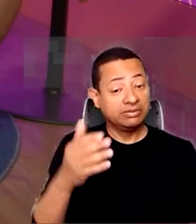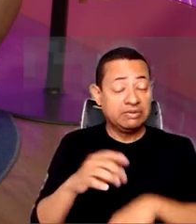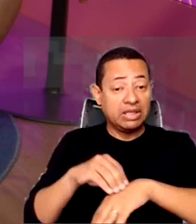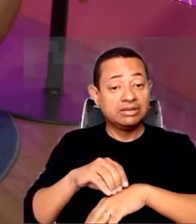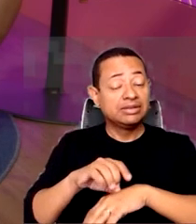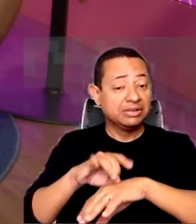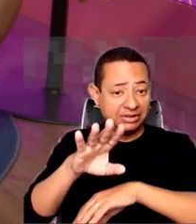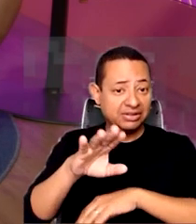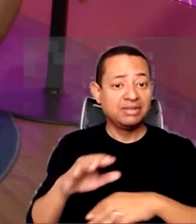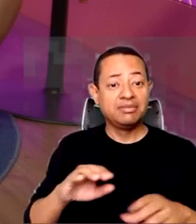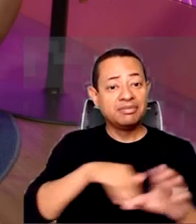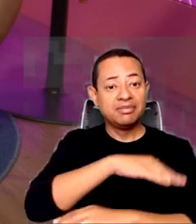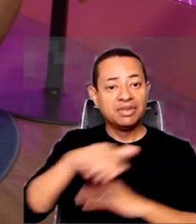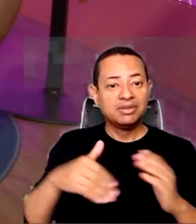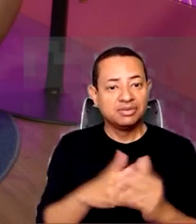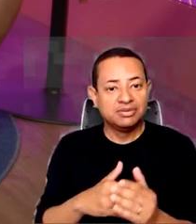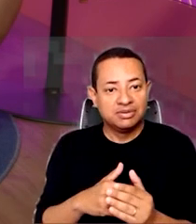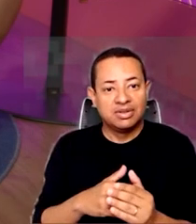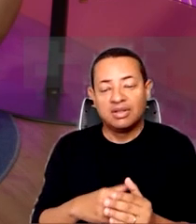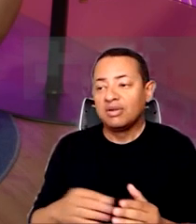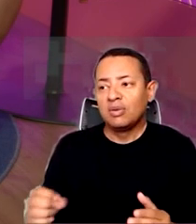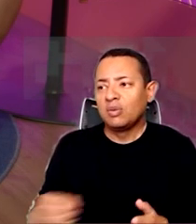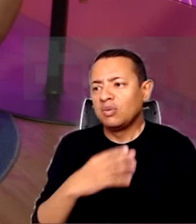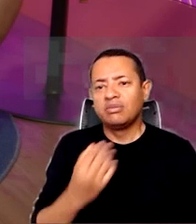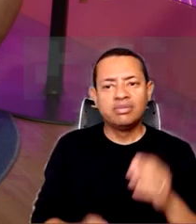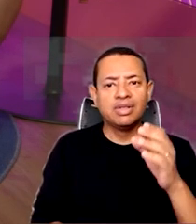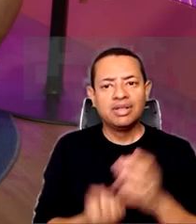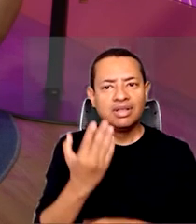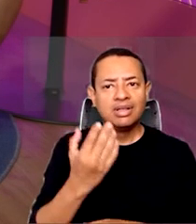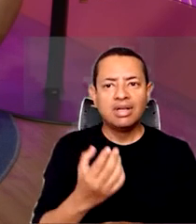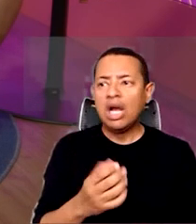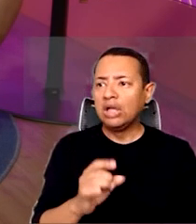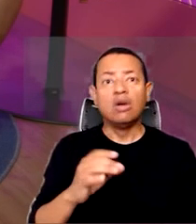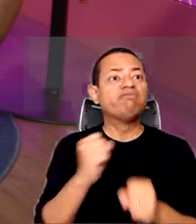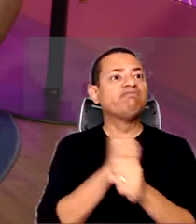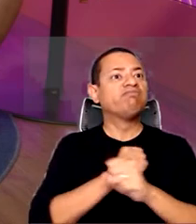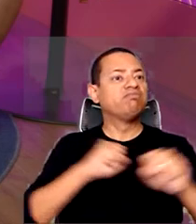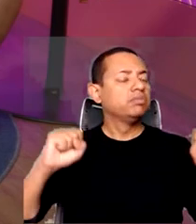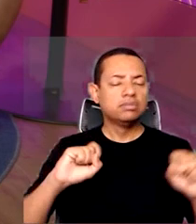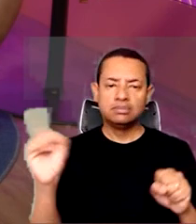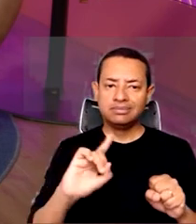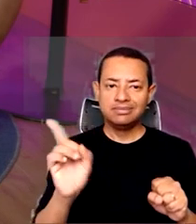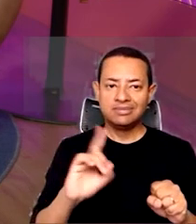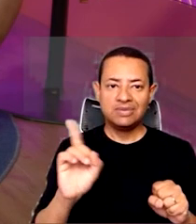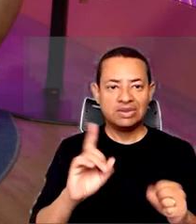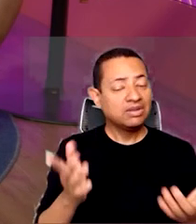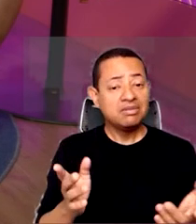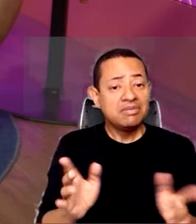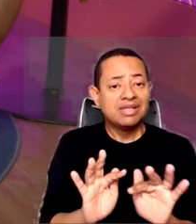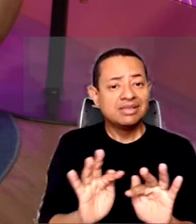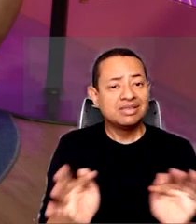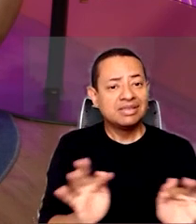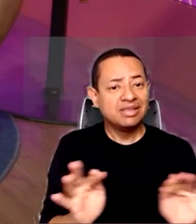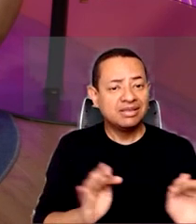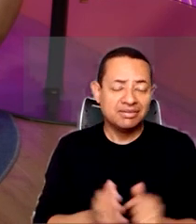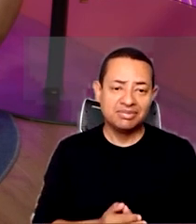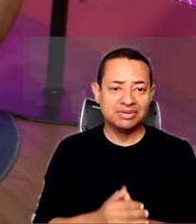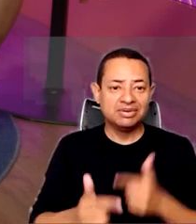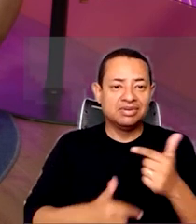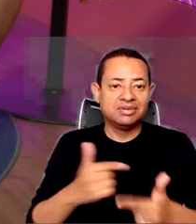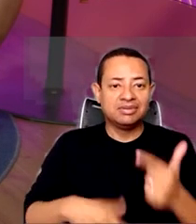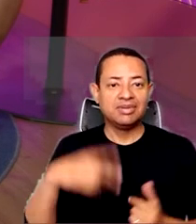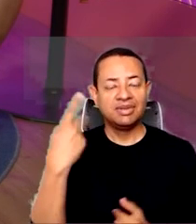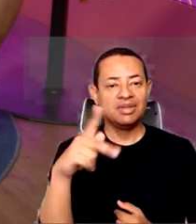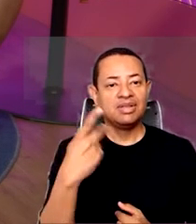a dica para todo mundo né que a Inovação não está em grandes coisas talvez você possa Inovar no seu